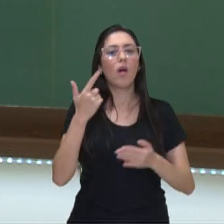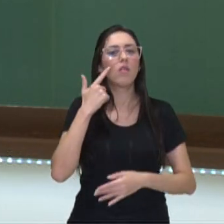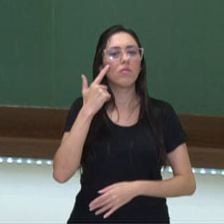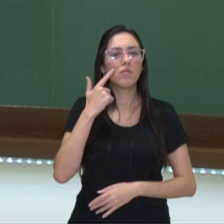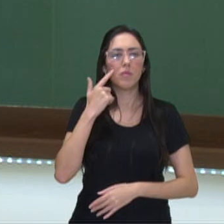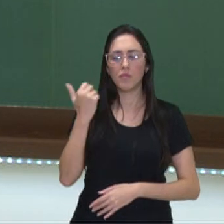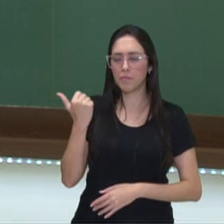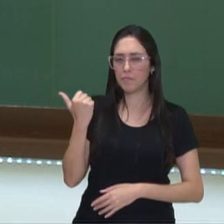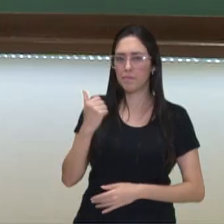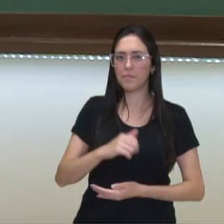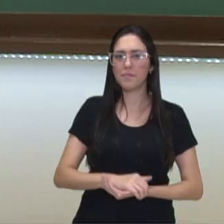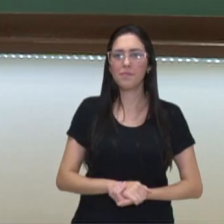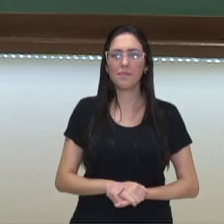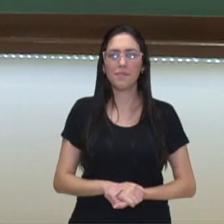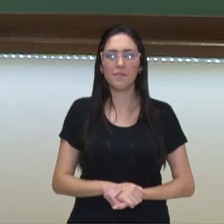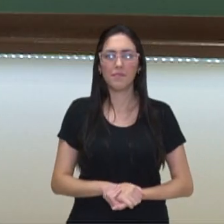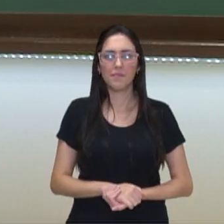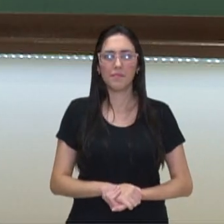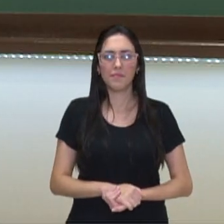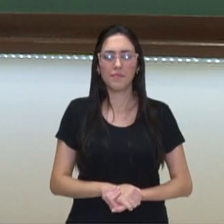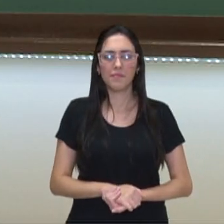tira juntos.